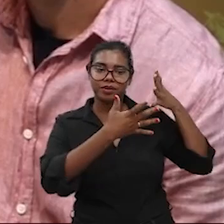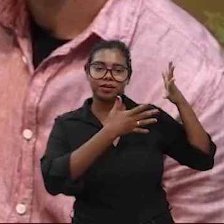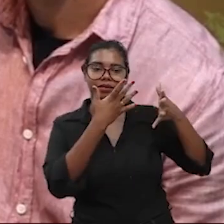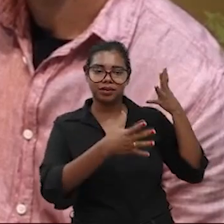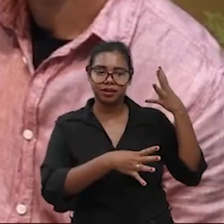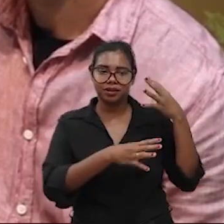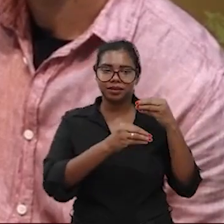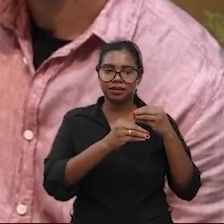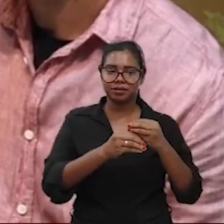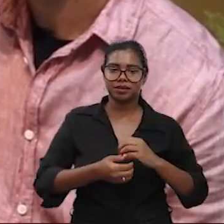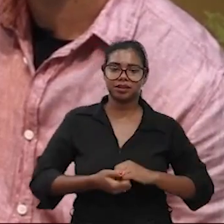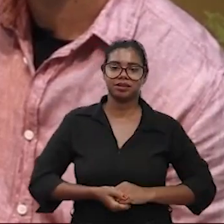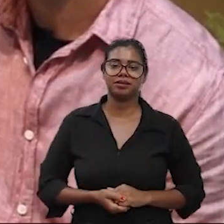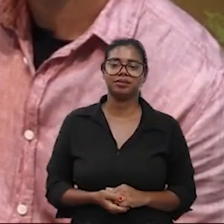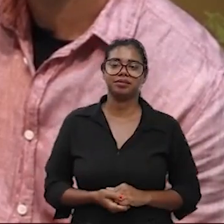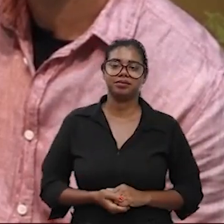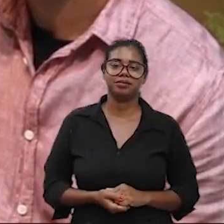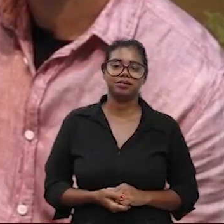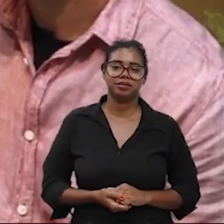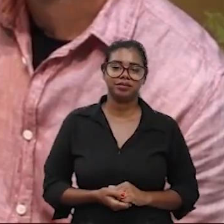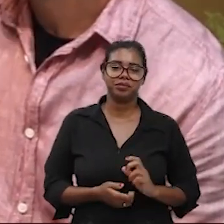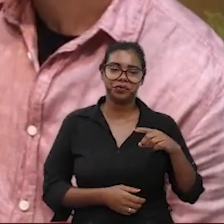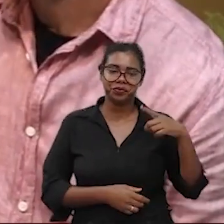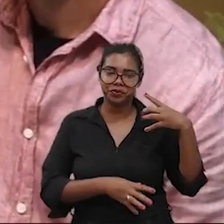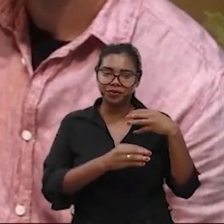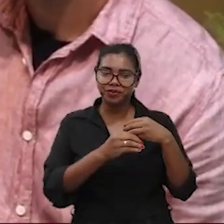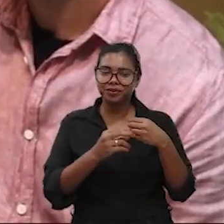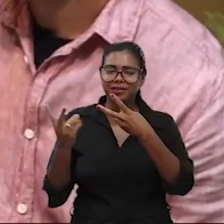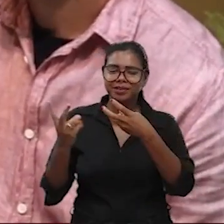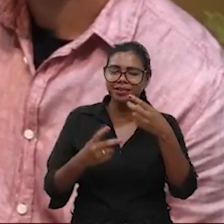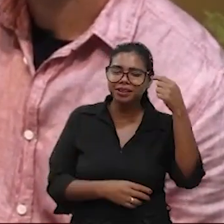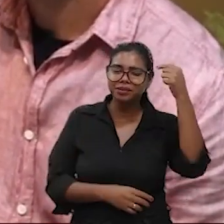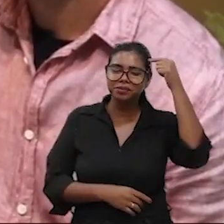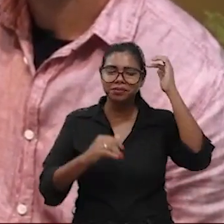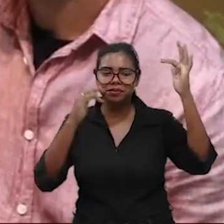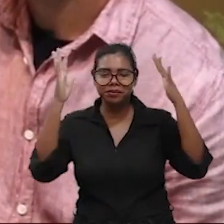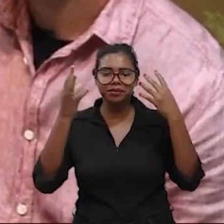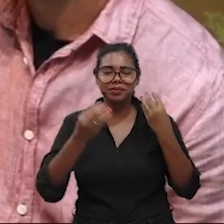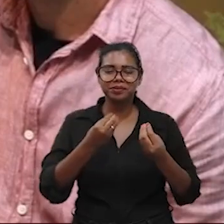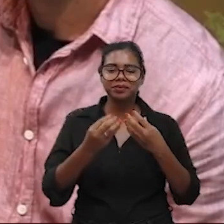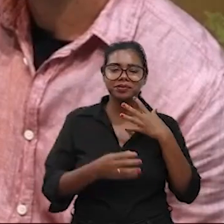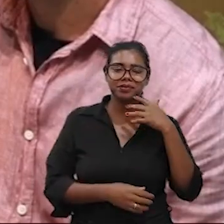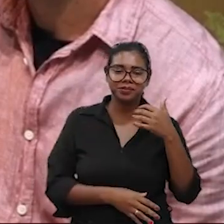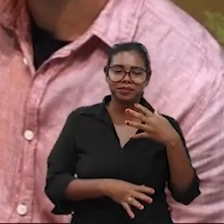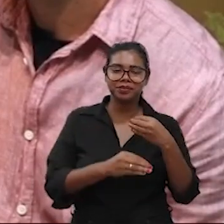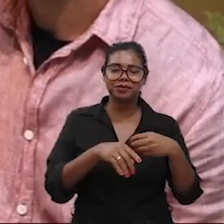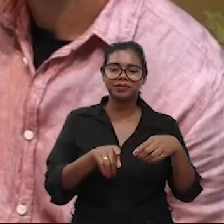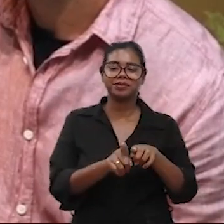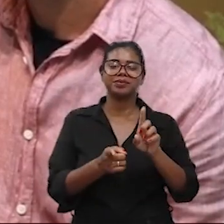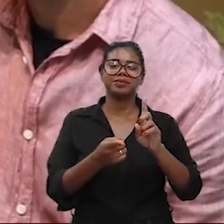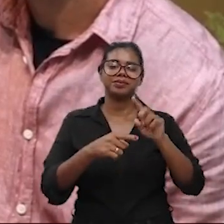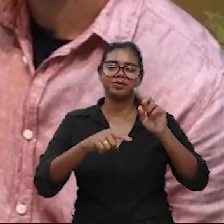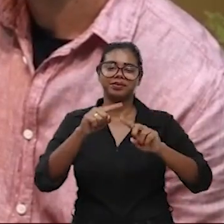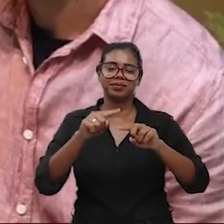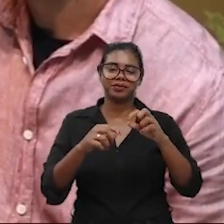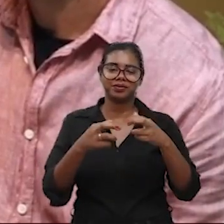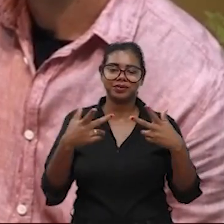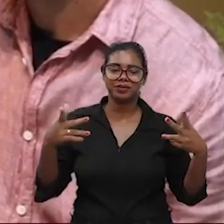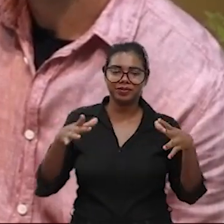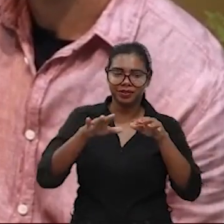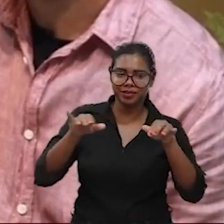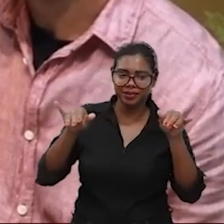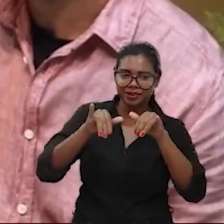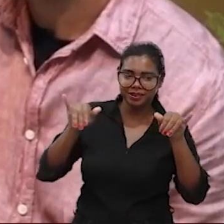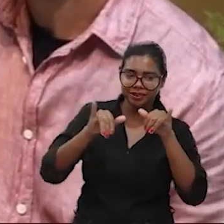lá, depois a gente vai pensando sobre, sabe, depois vendo os materiais, as divulgações,